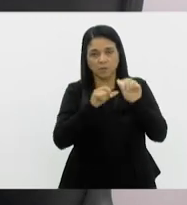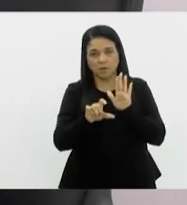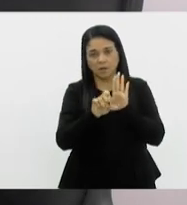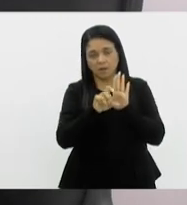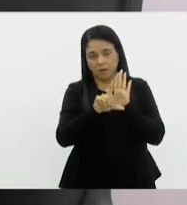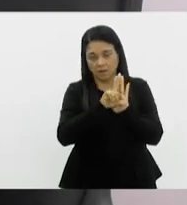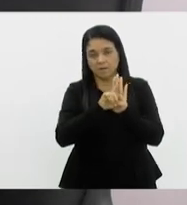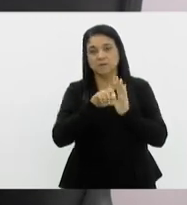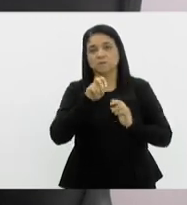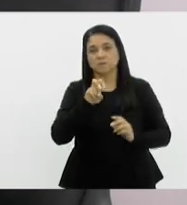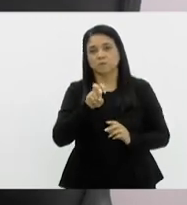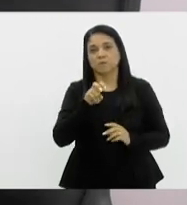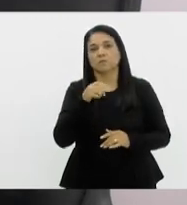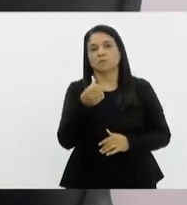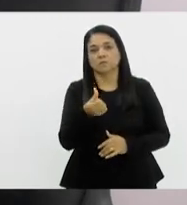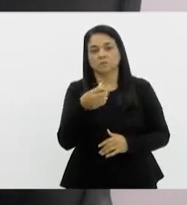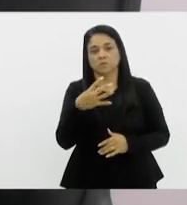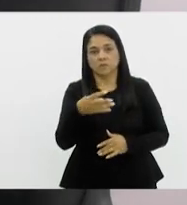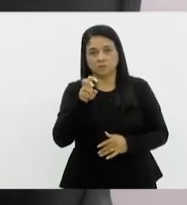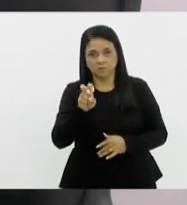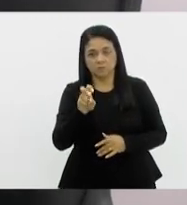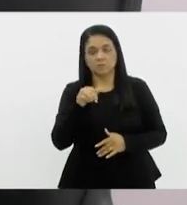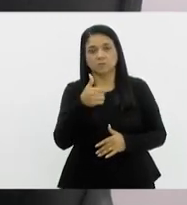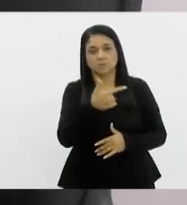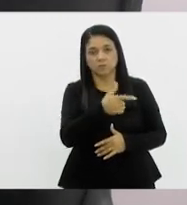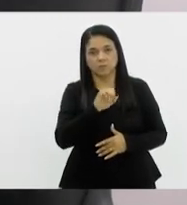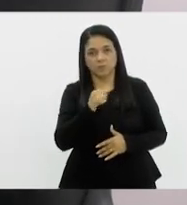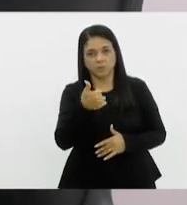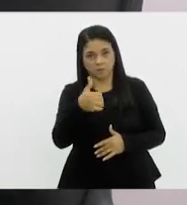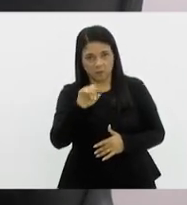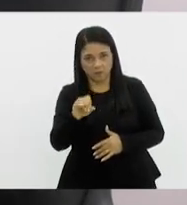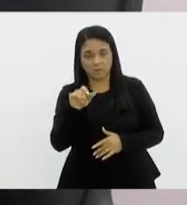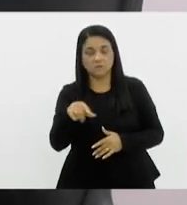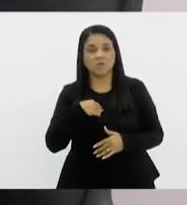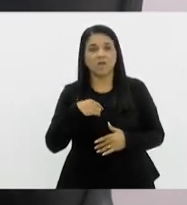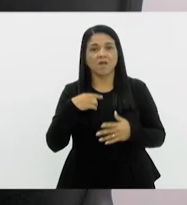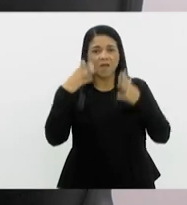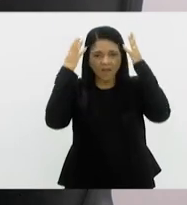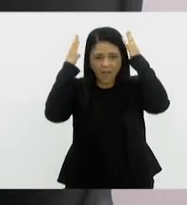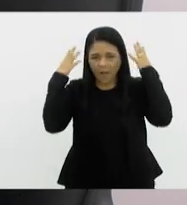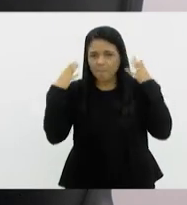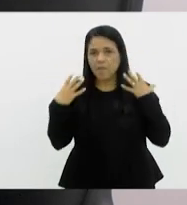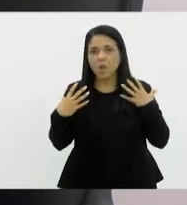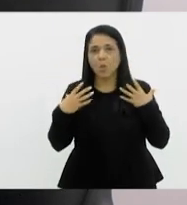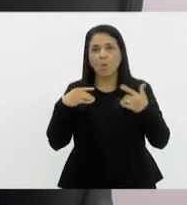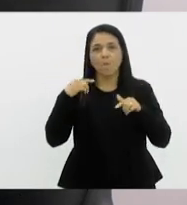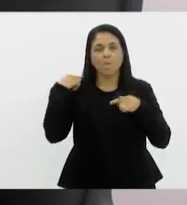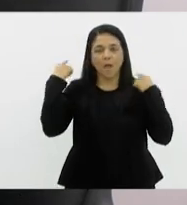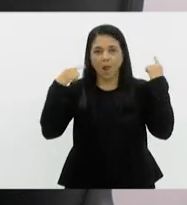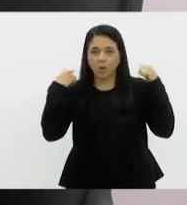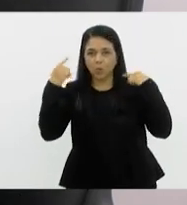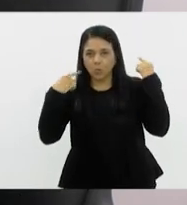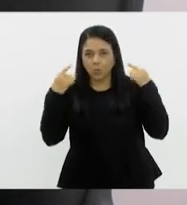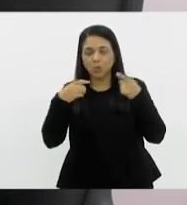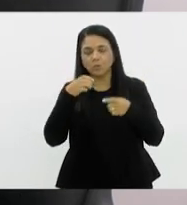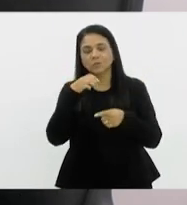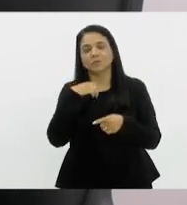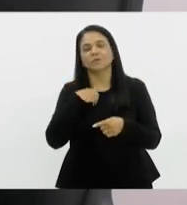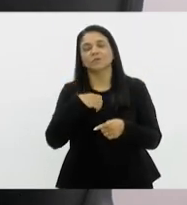5.645, de 6 de janeiro de 2010, para incluir o dia do cabelo maluco no calendário estadual do Rio de